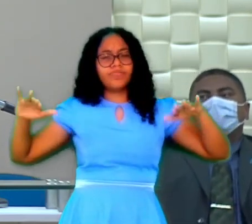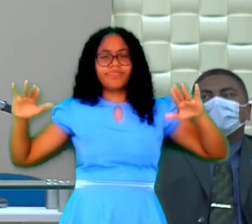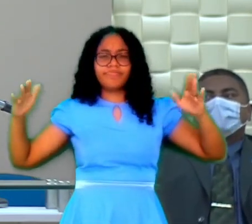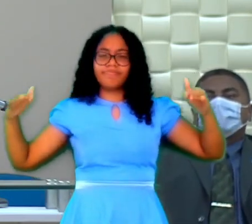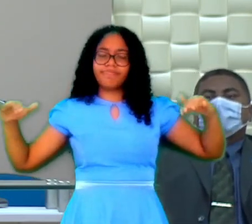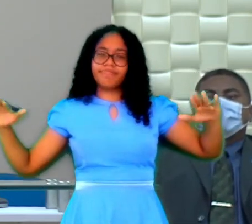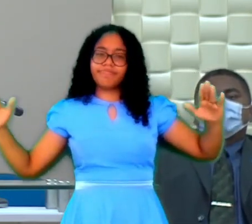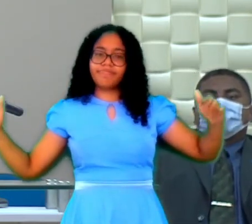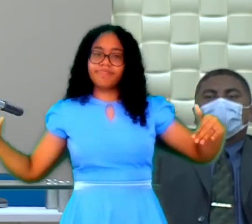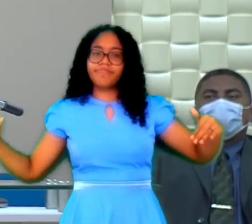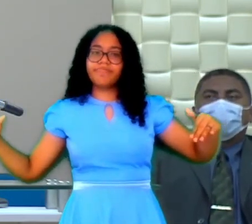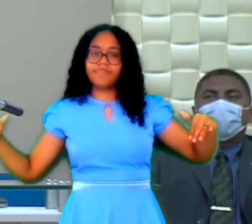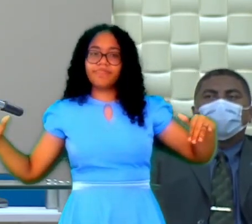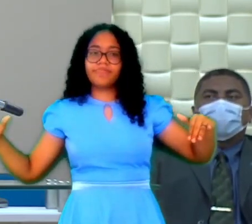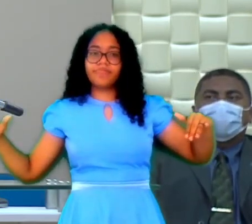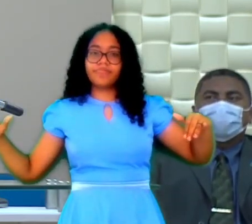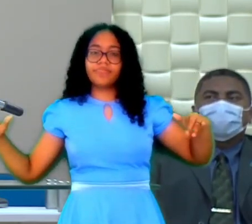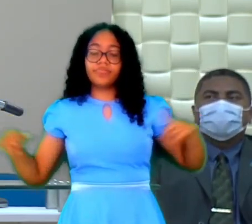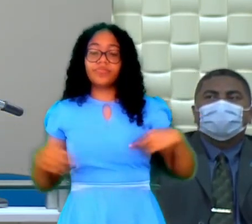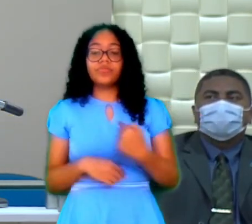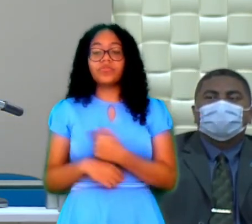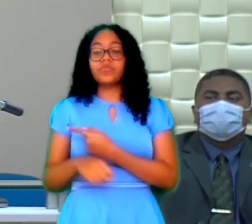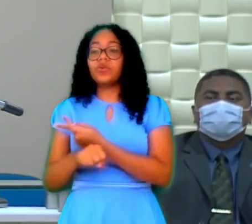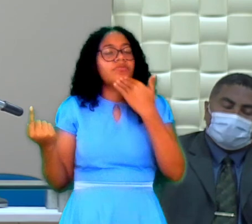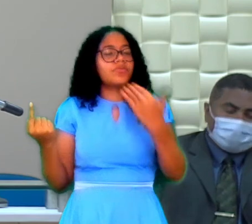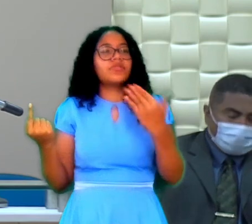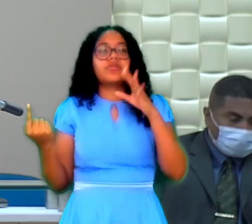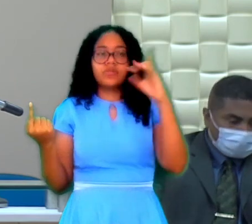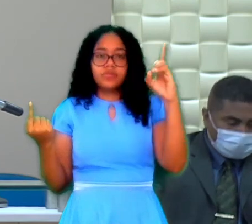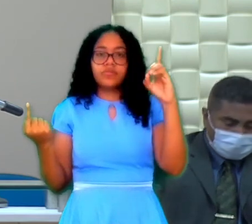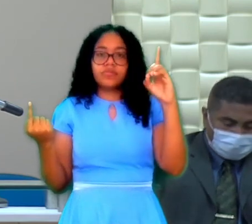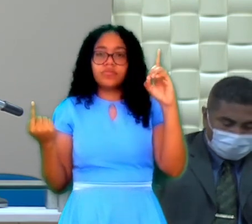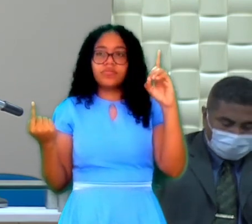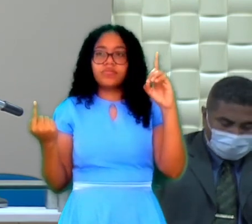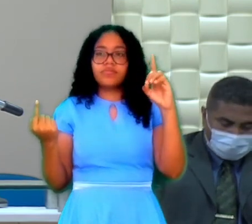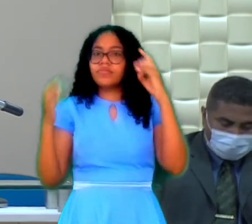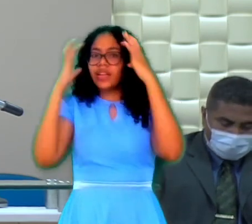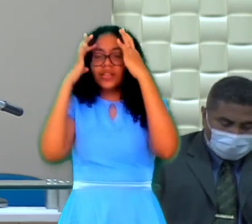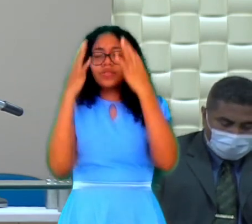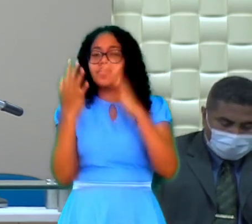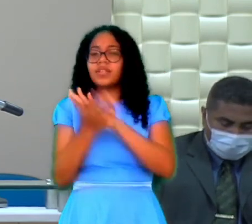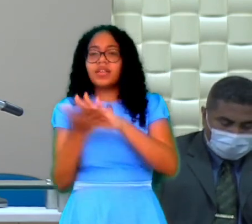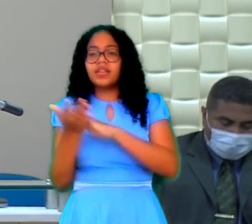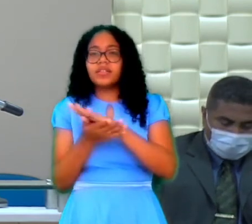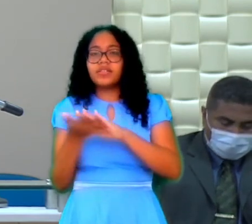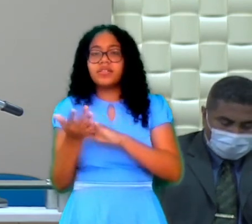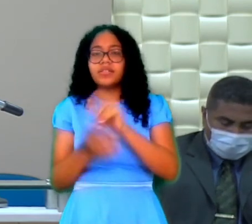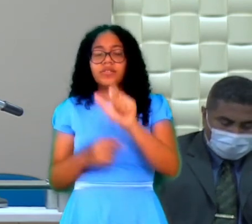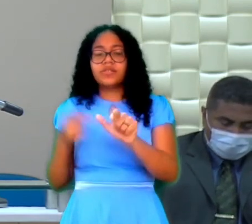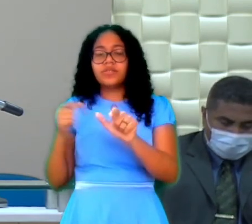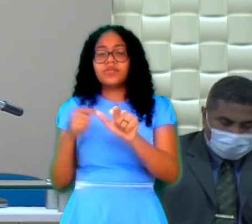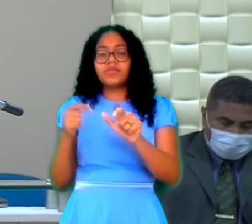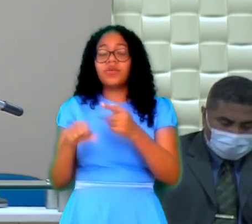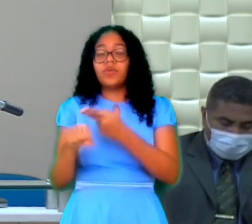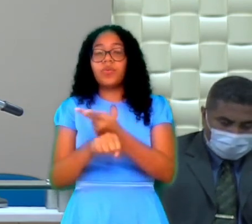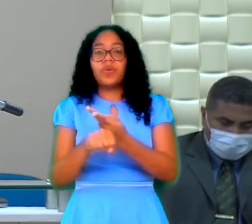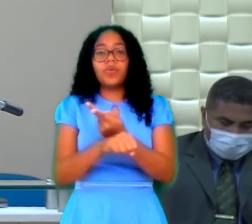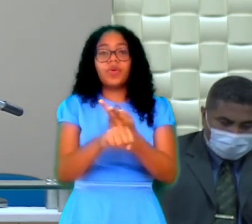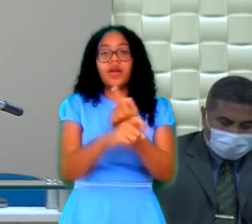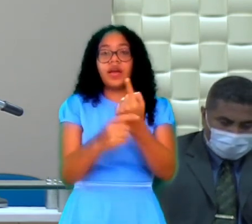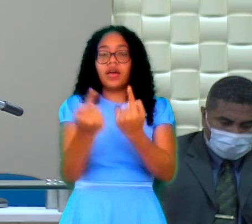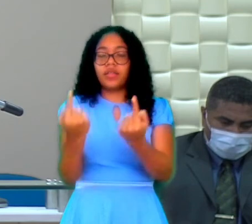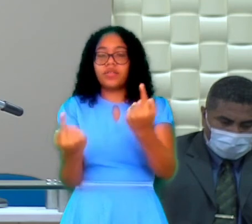E agora, meus queridos irmãos, o rei de Nínive ouve a história e diz: como é? É necessário se arrepender?